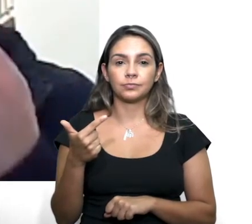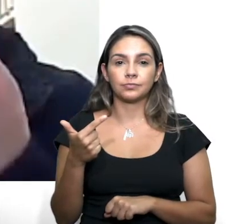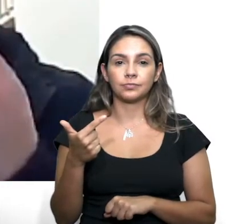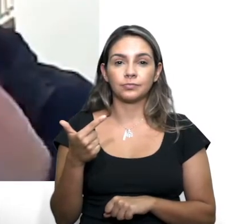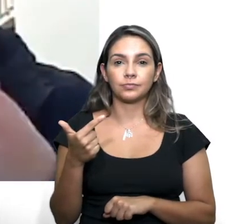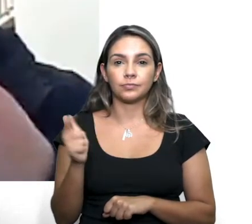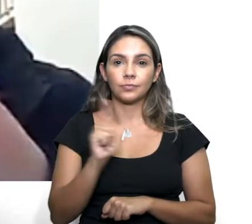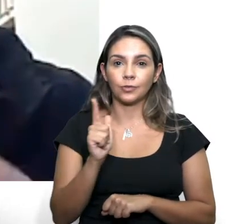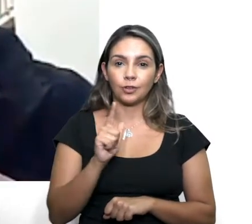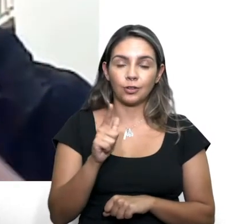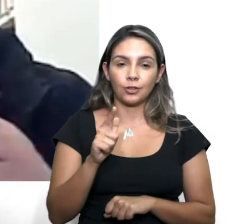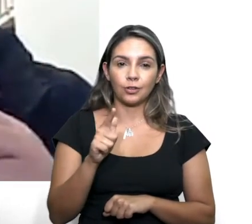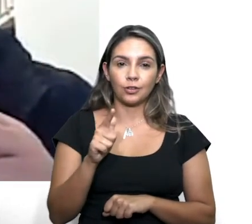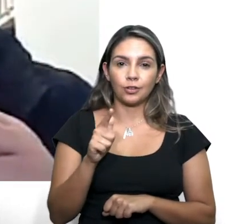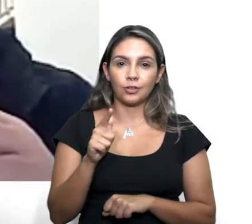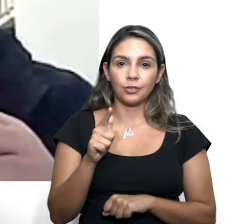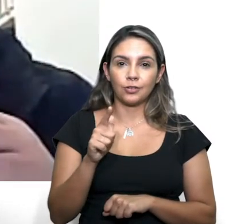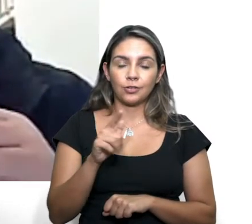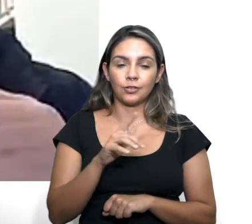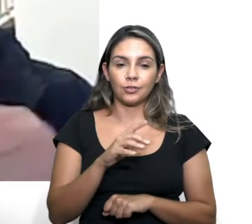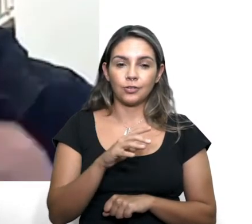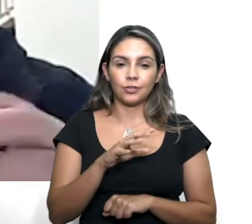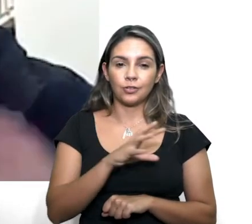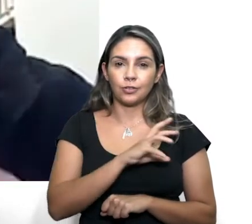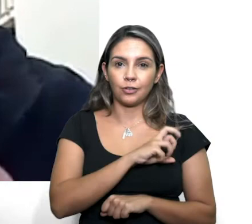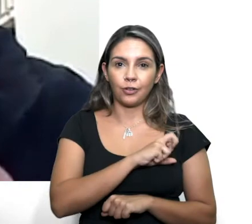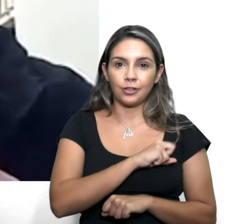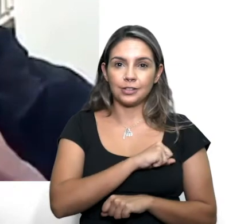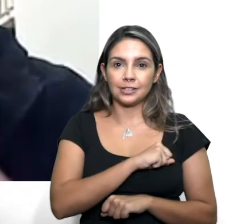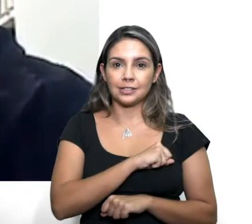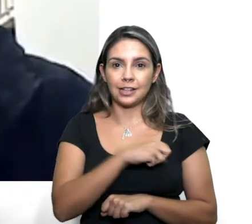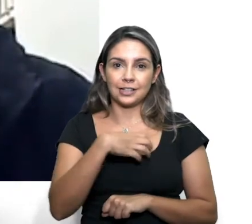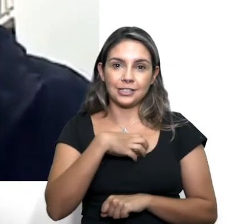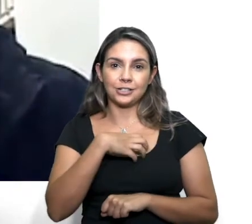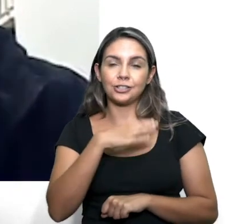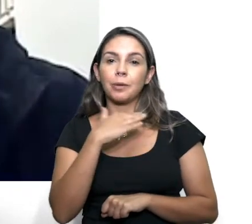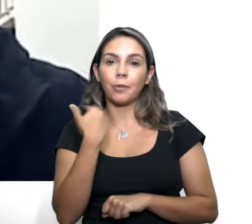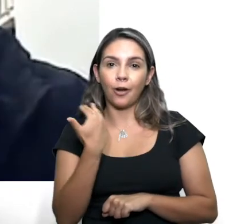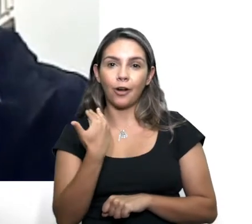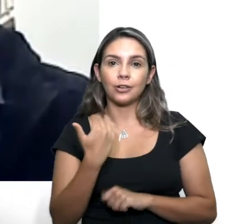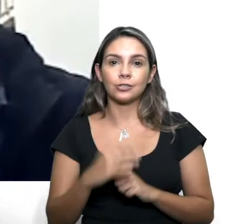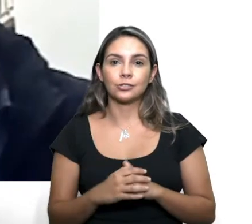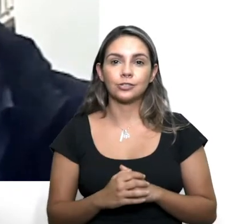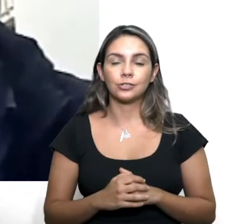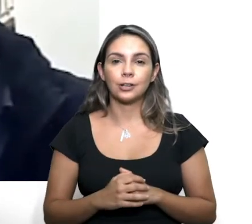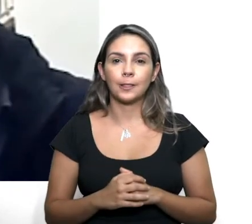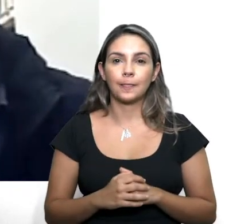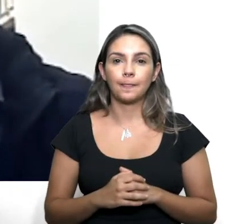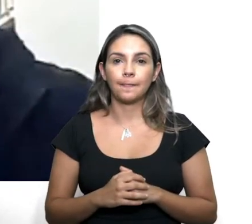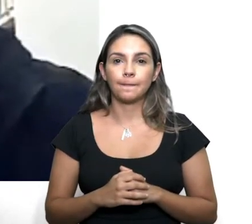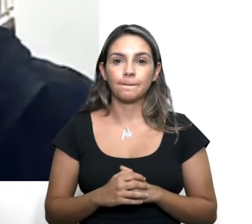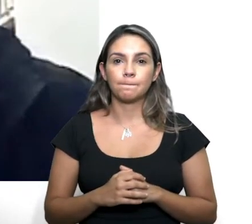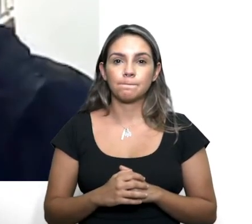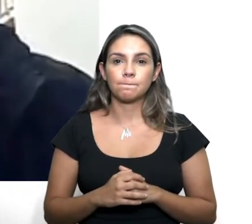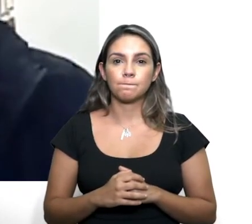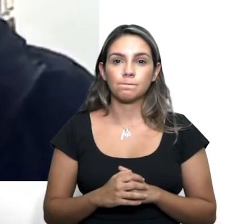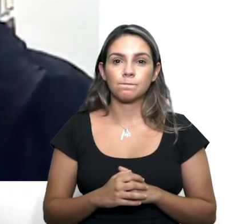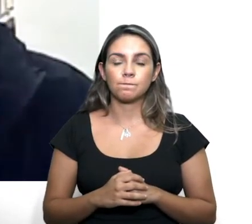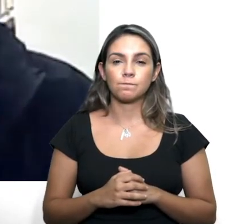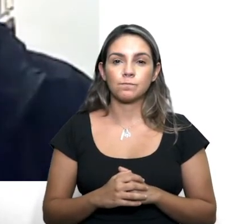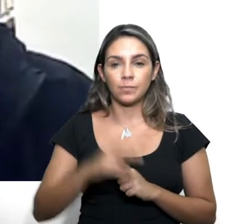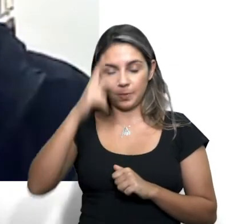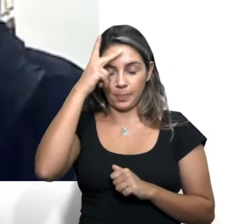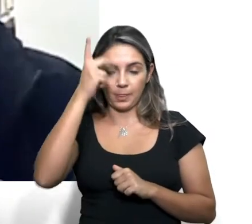se não gostar de cheirar a morte, perceber pelo menos o que é. Ou seja, não é por acaso, por exemplo,